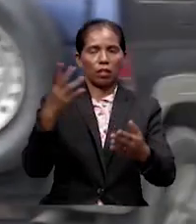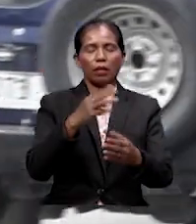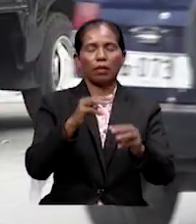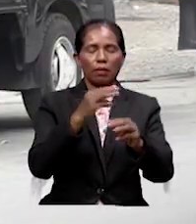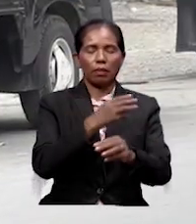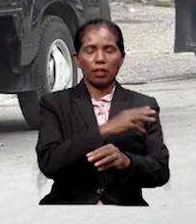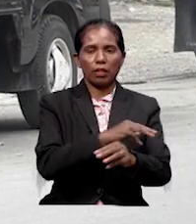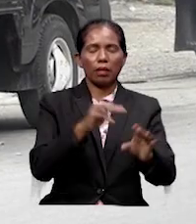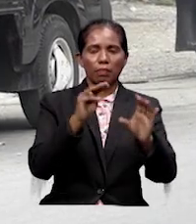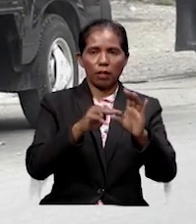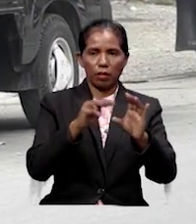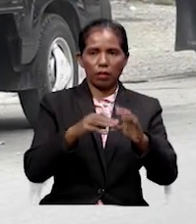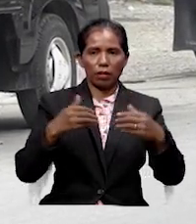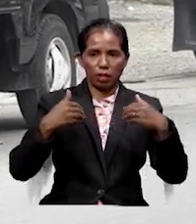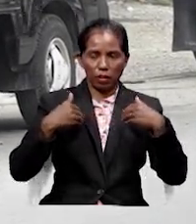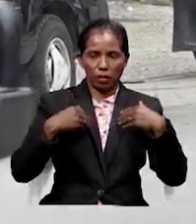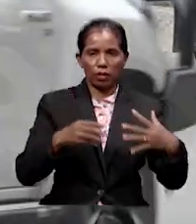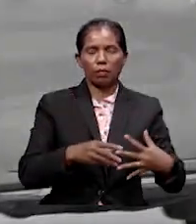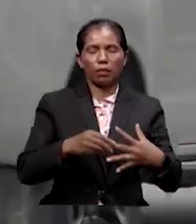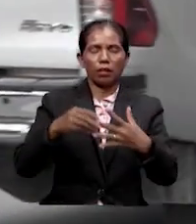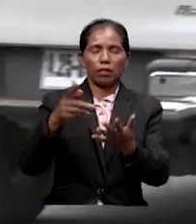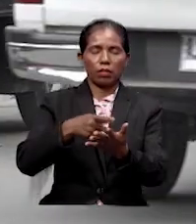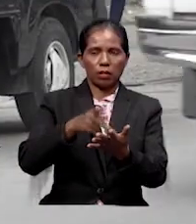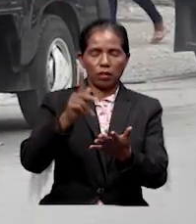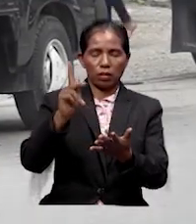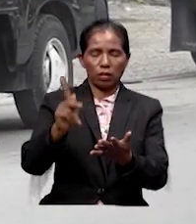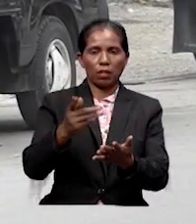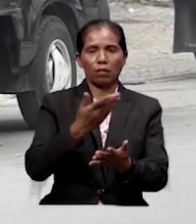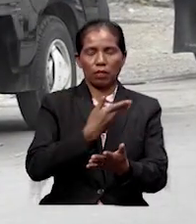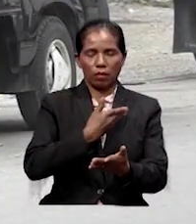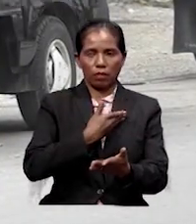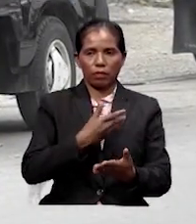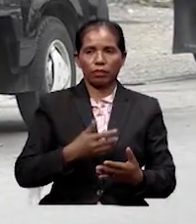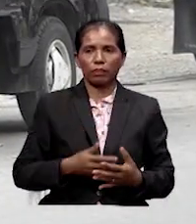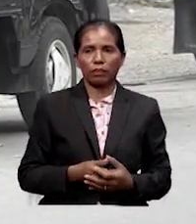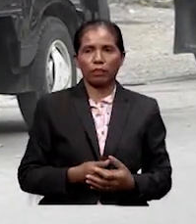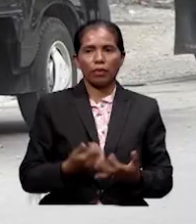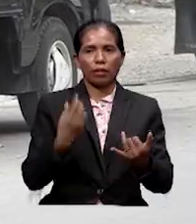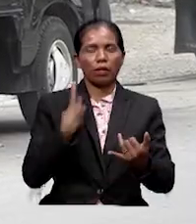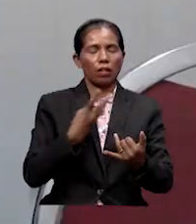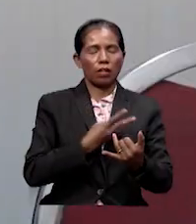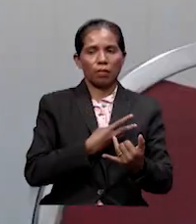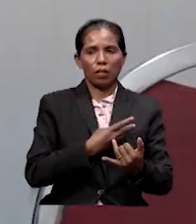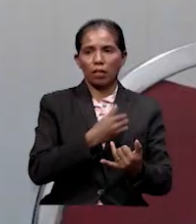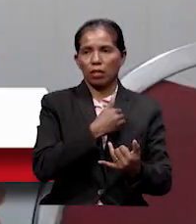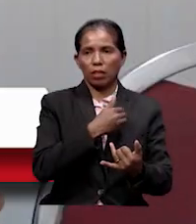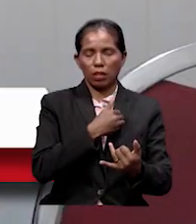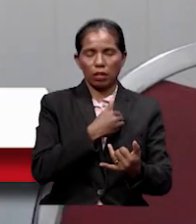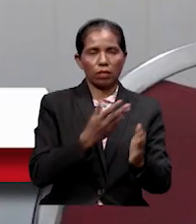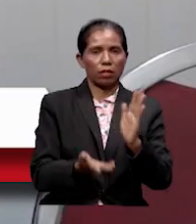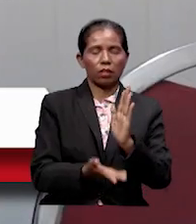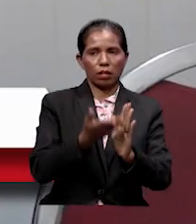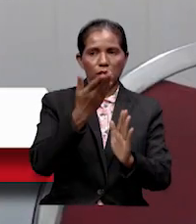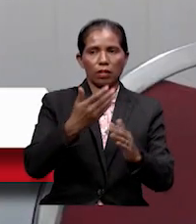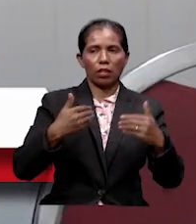tamba e a especificação ba taxa importação sae. Agora dong amni preço sudok sae. Hal tu confirm lo sama Ursida